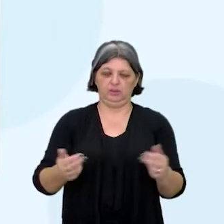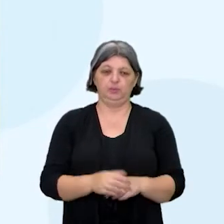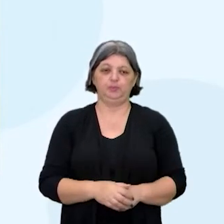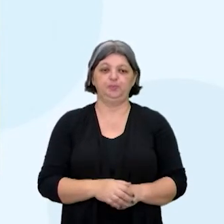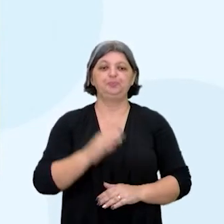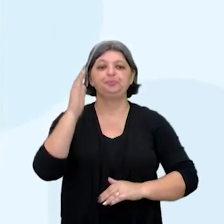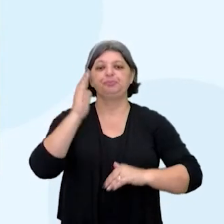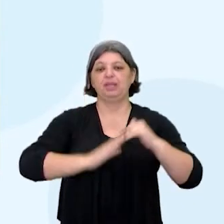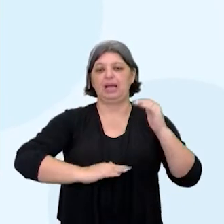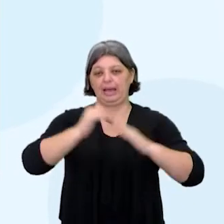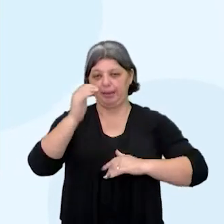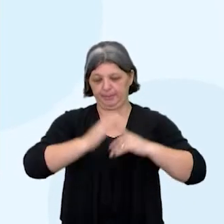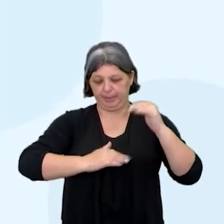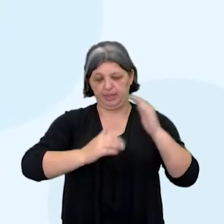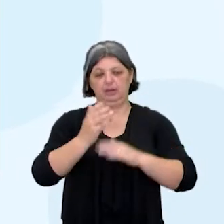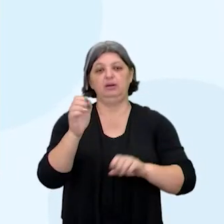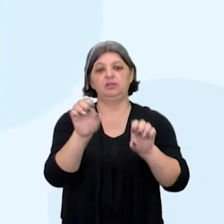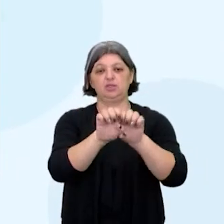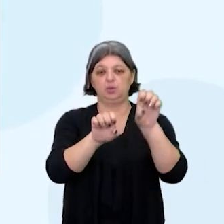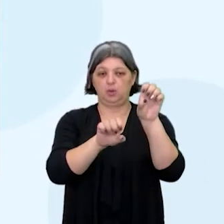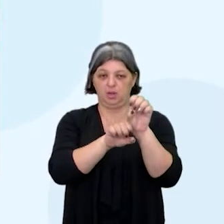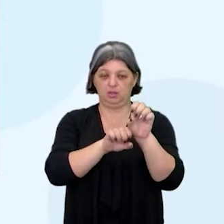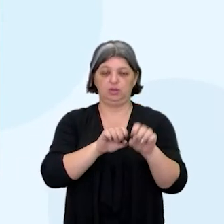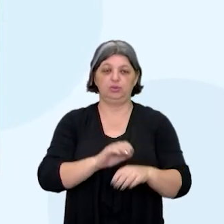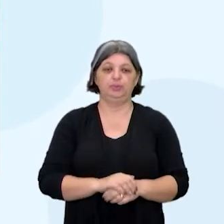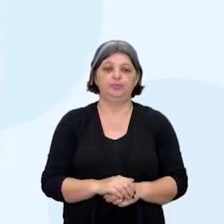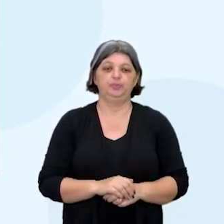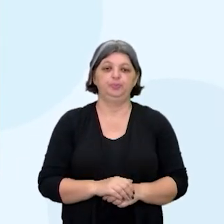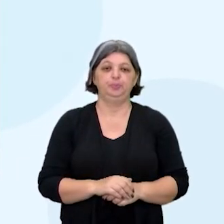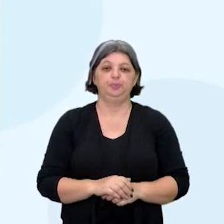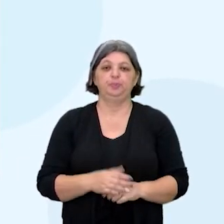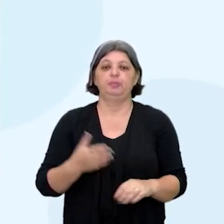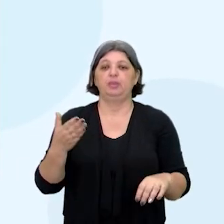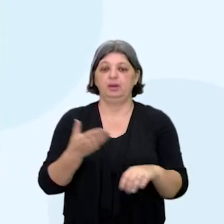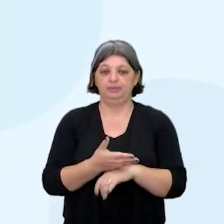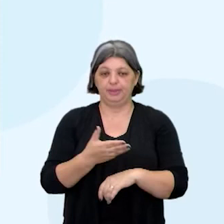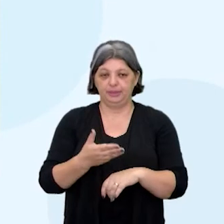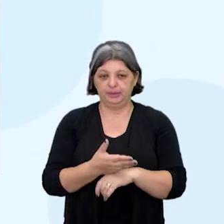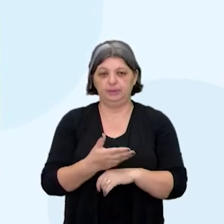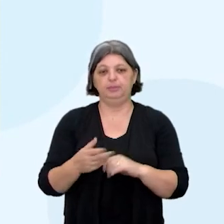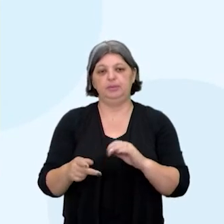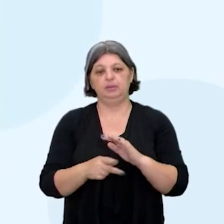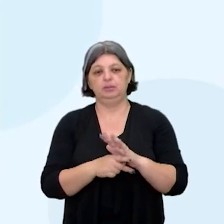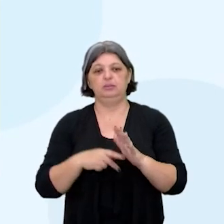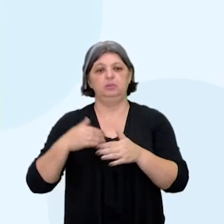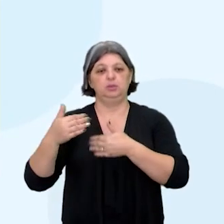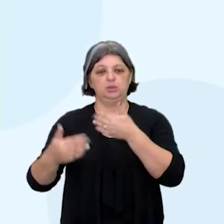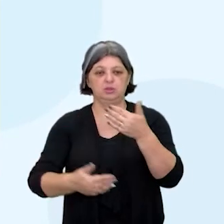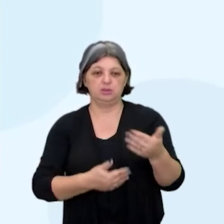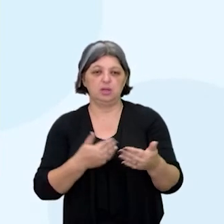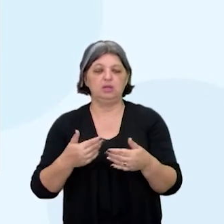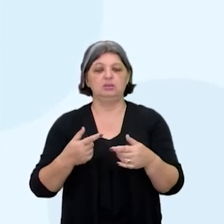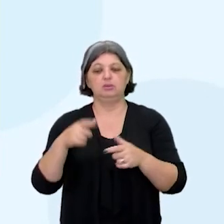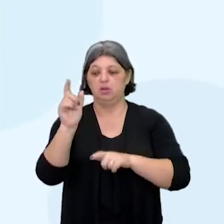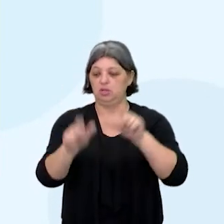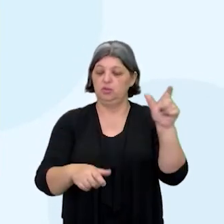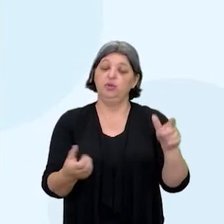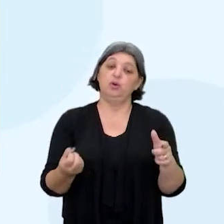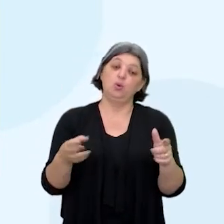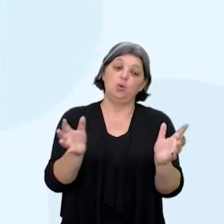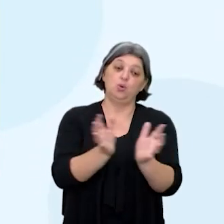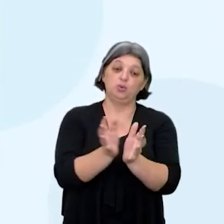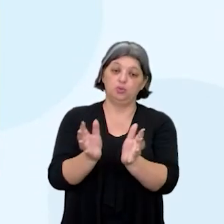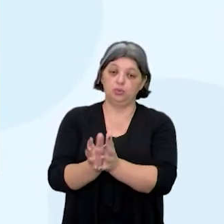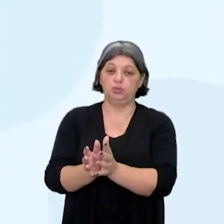Habilidades são essas aí do nosso eixo estruturante. Participar de processos de produção individual e colaborativa em